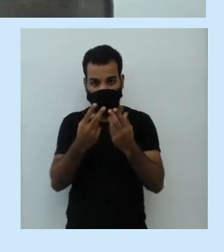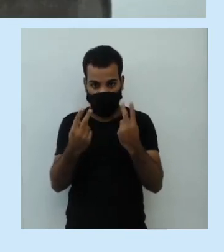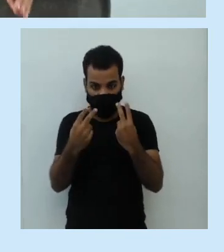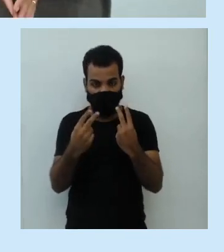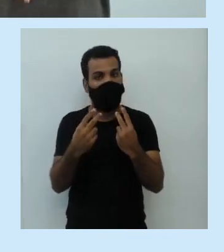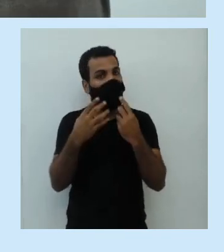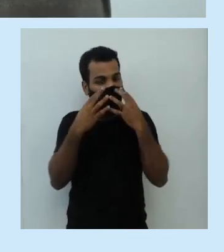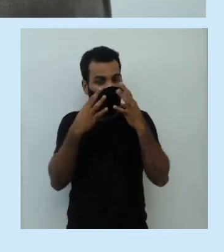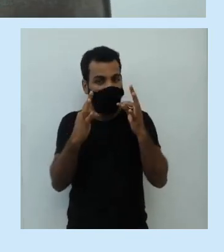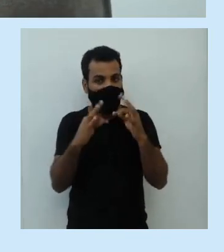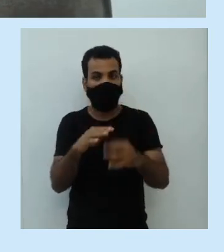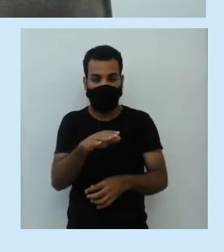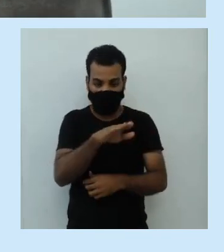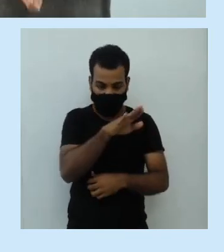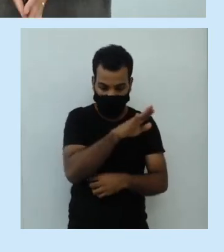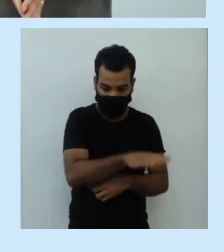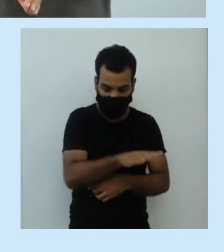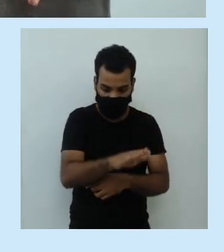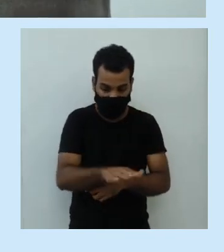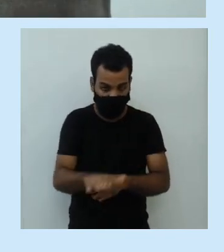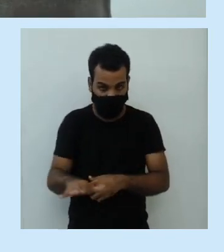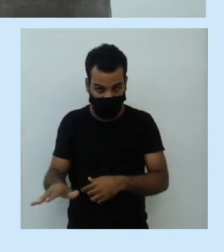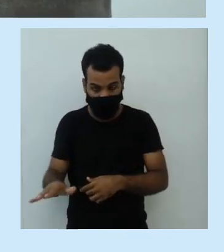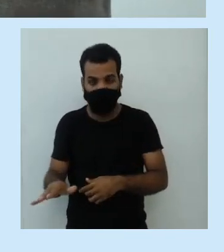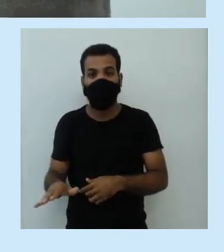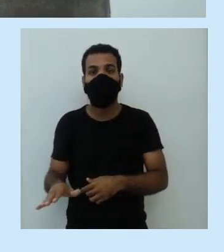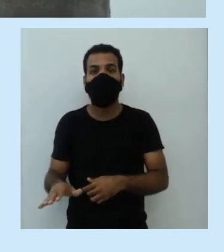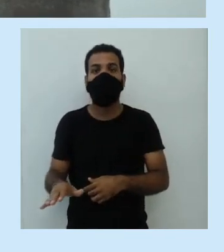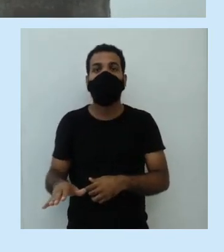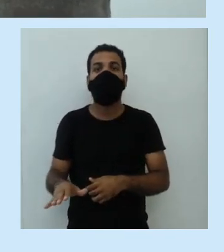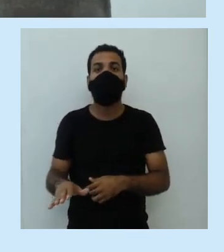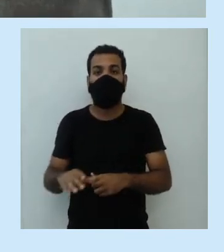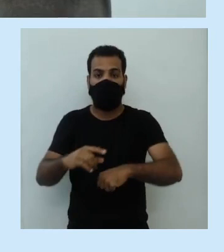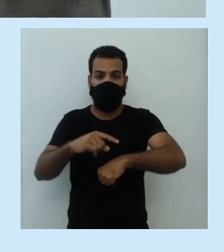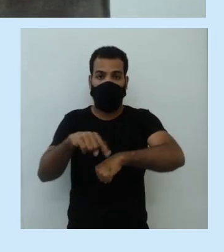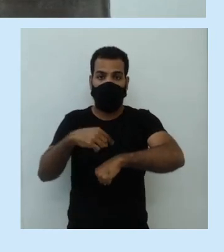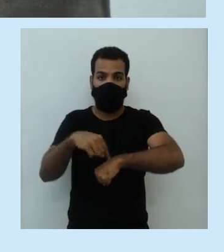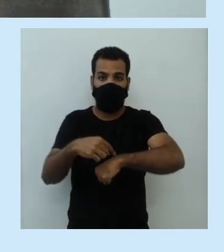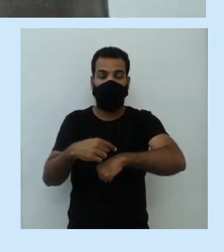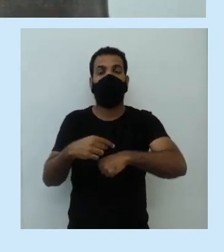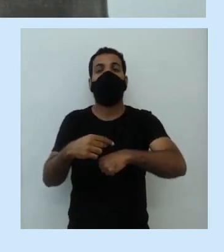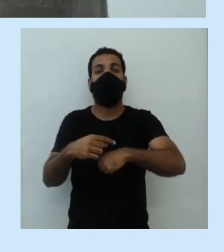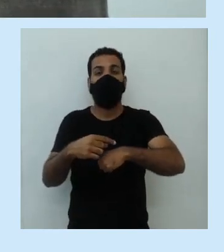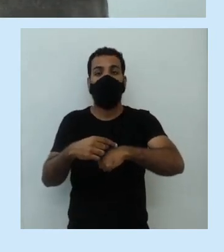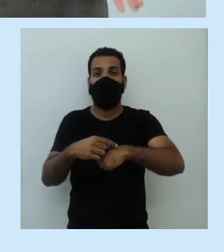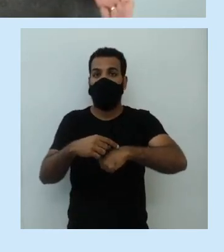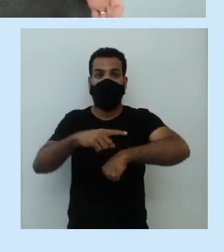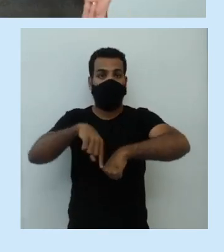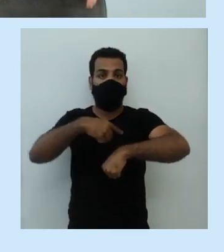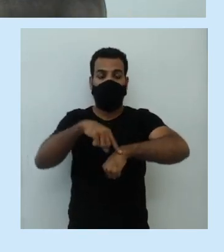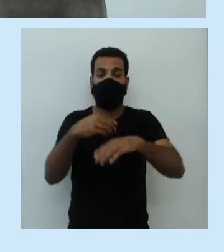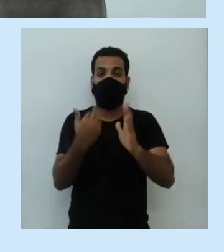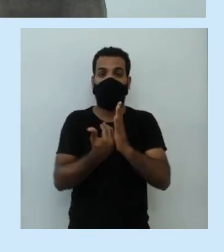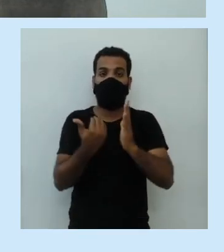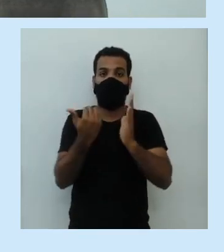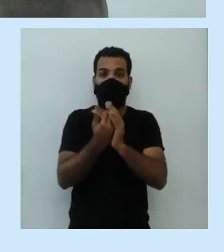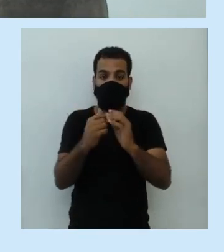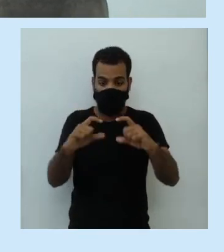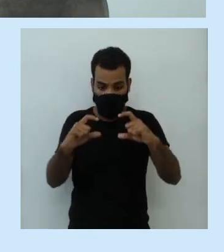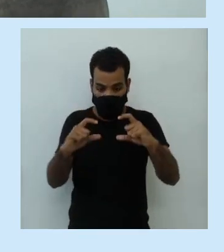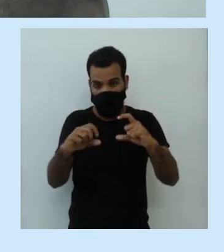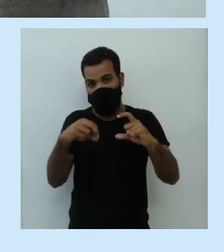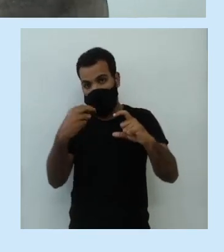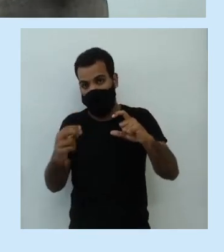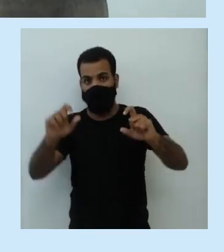atenção, viu? Crianças não podem passar horas descontroladamente na frente de